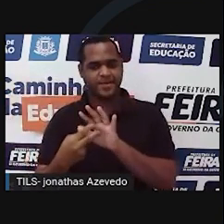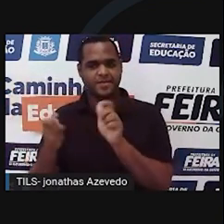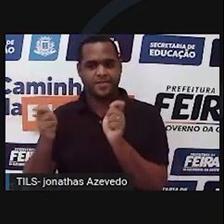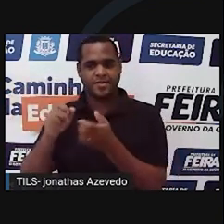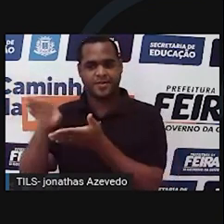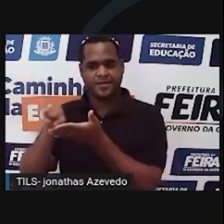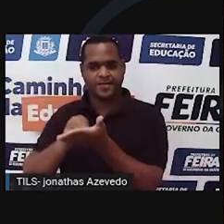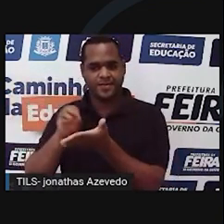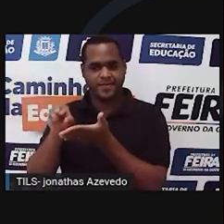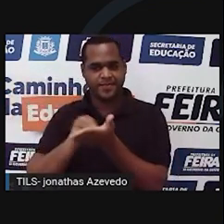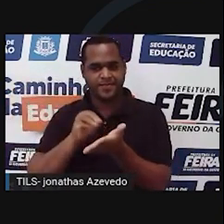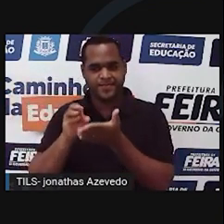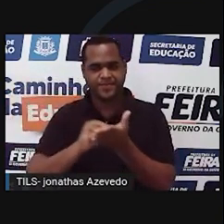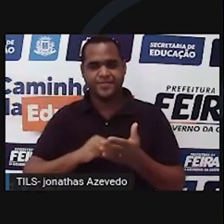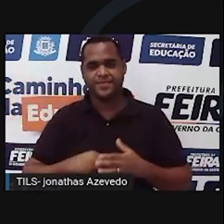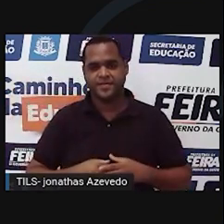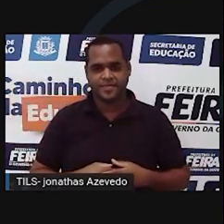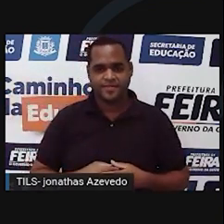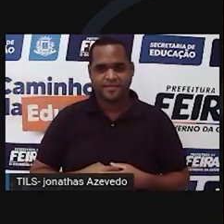reproduzir outra.